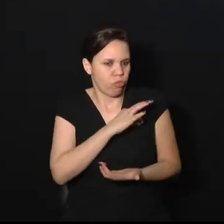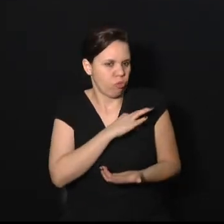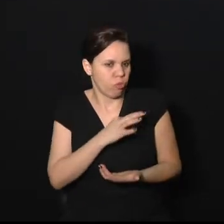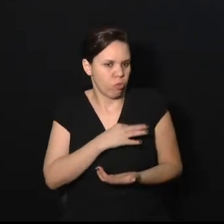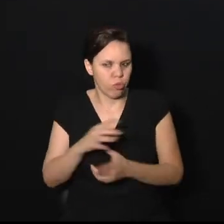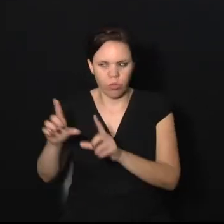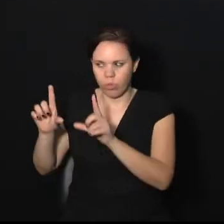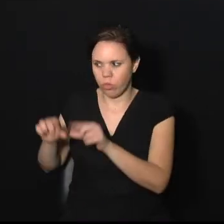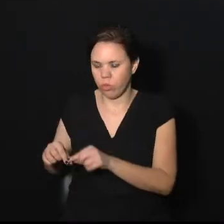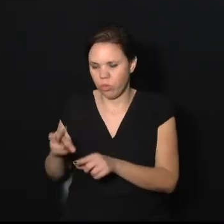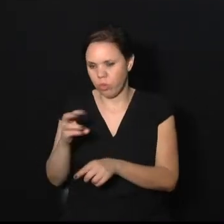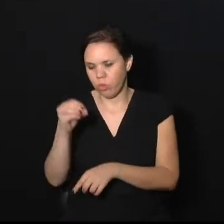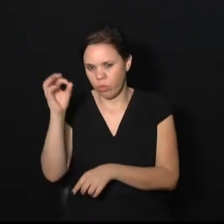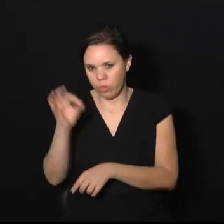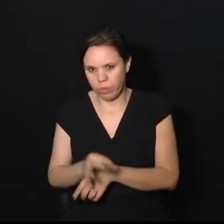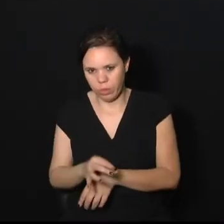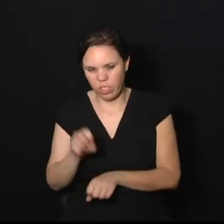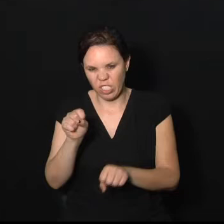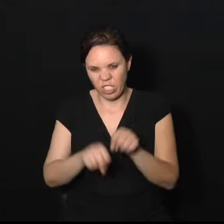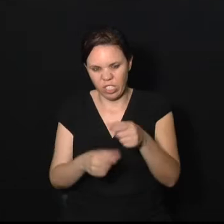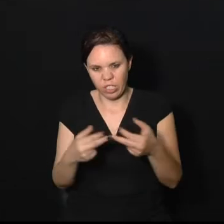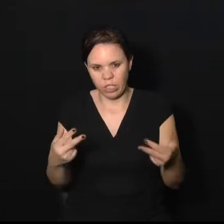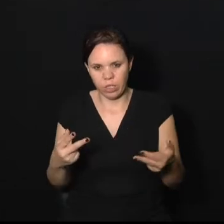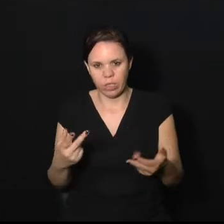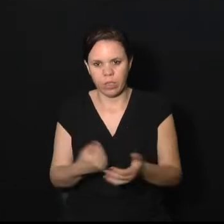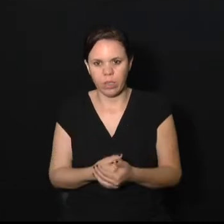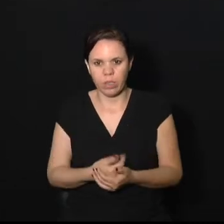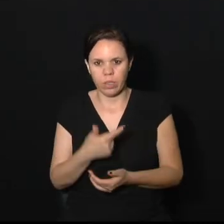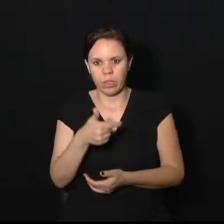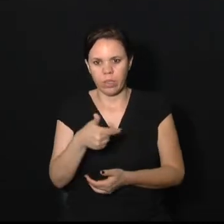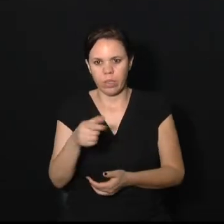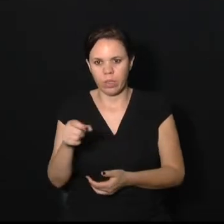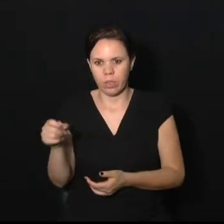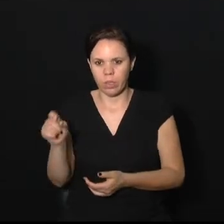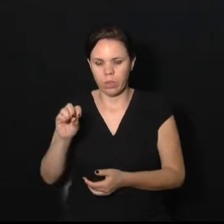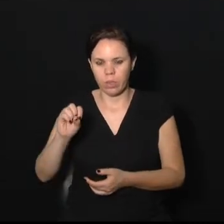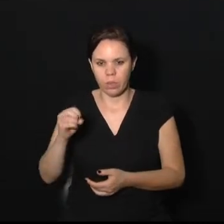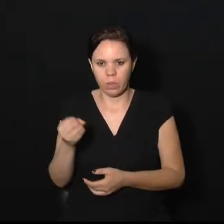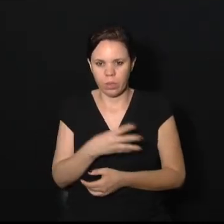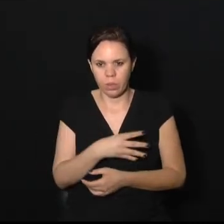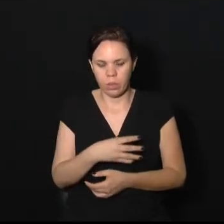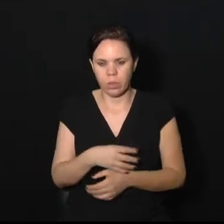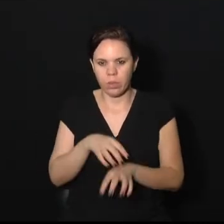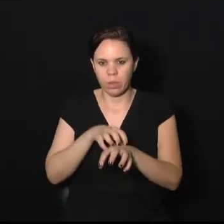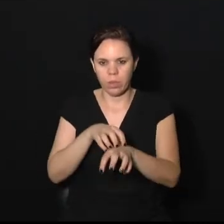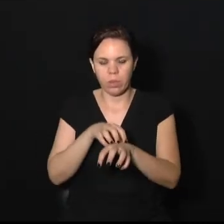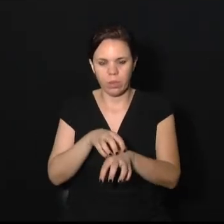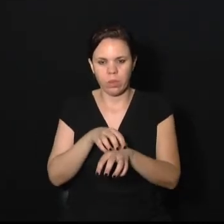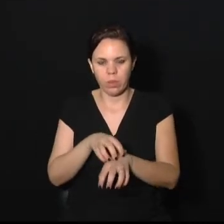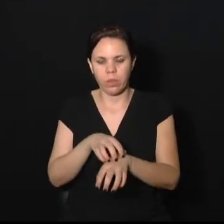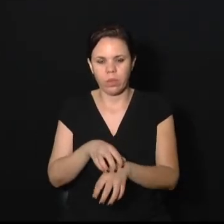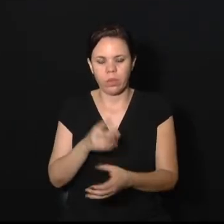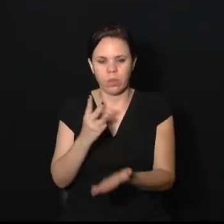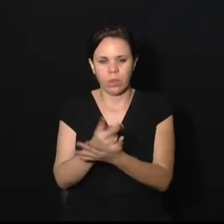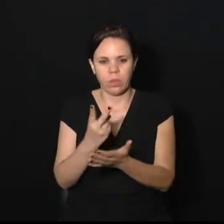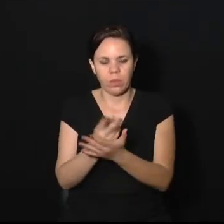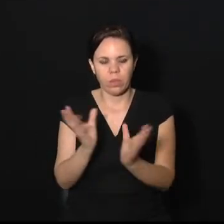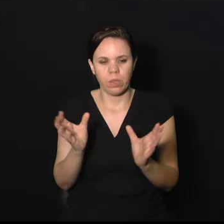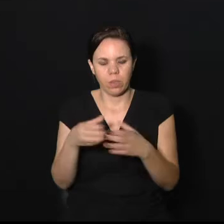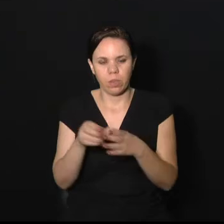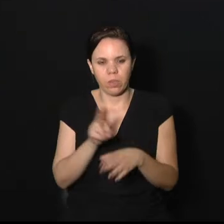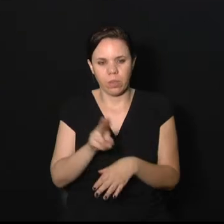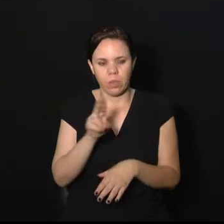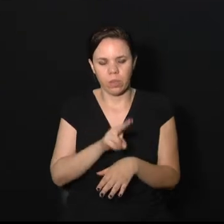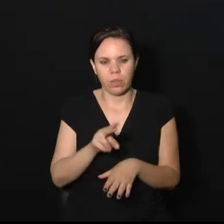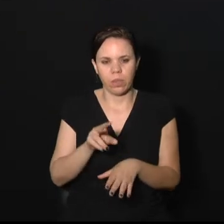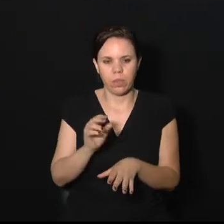em 30% a criminalidade, sem novos policiais, sem novas viaturas, mas utilizando a mesma equipe, só que alocando